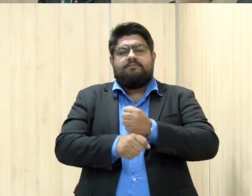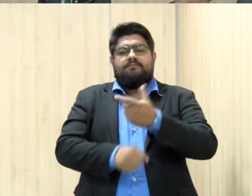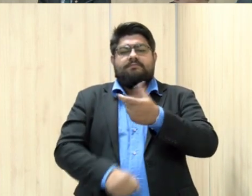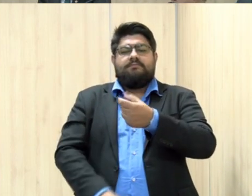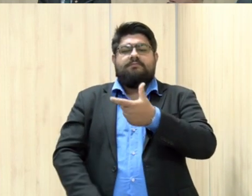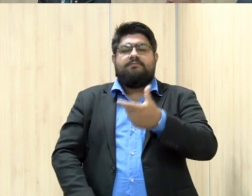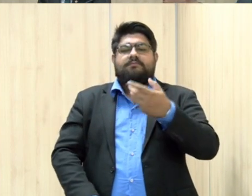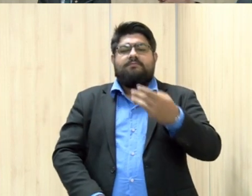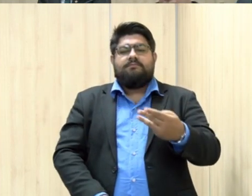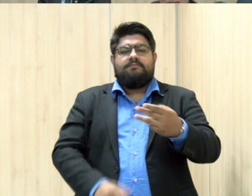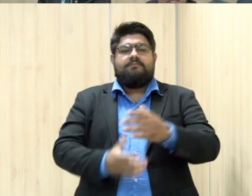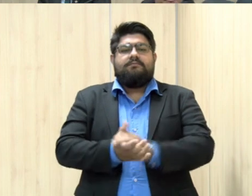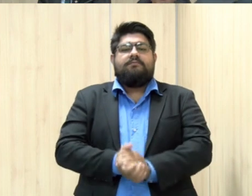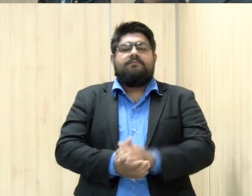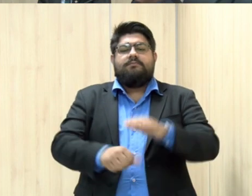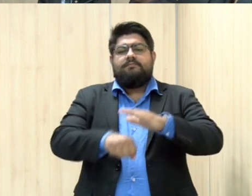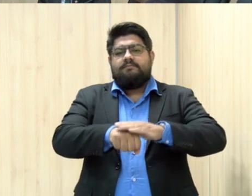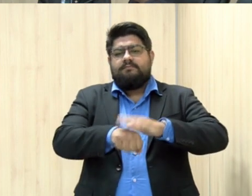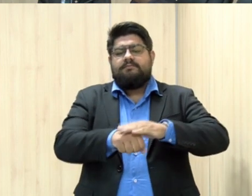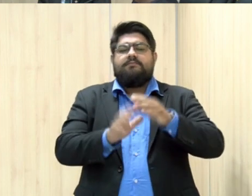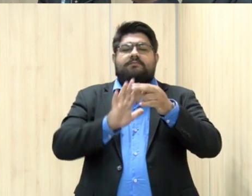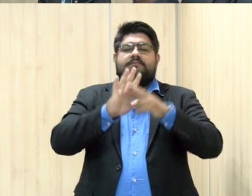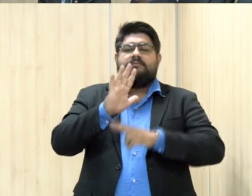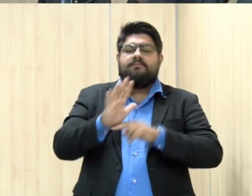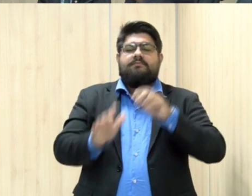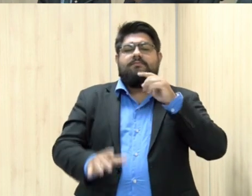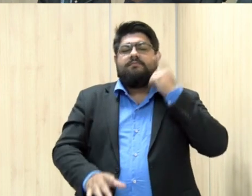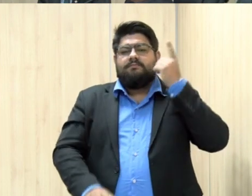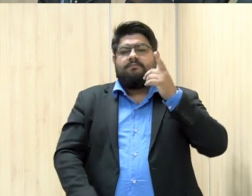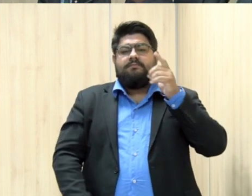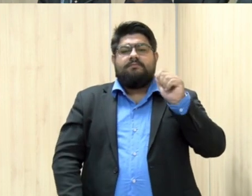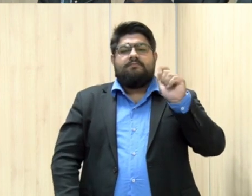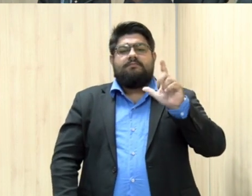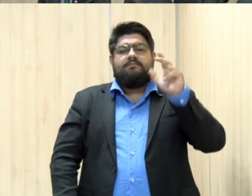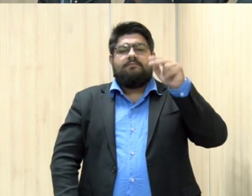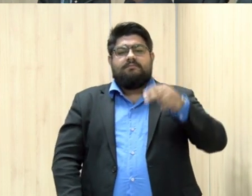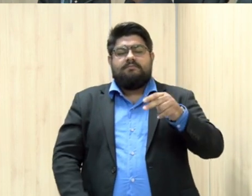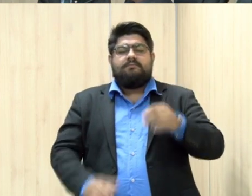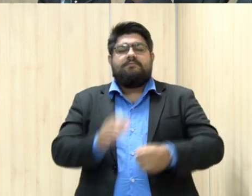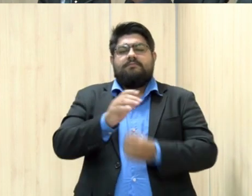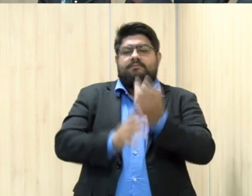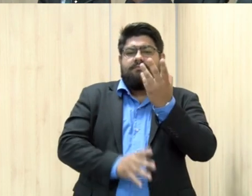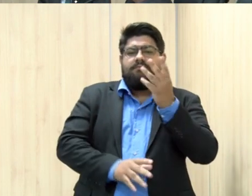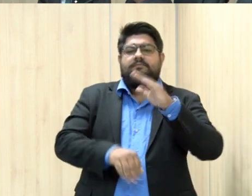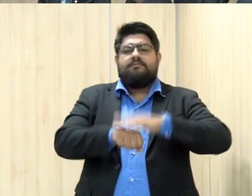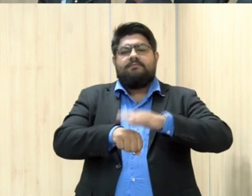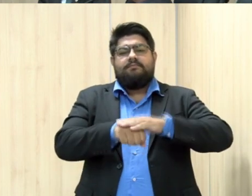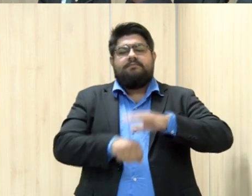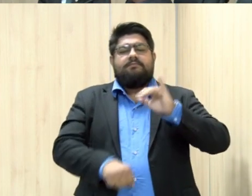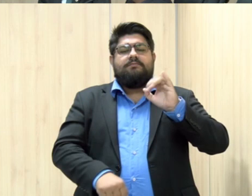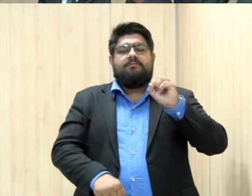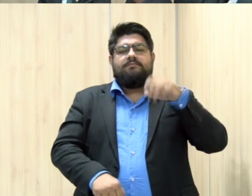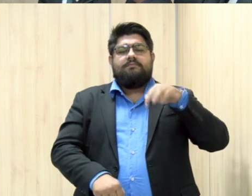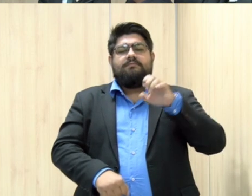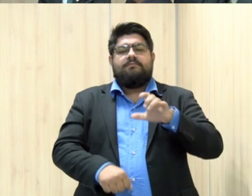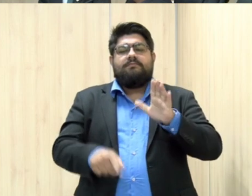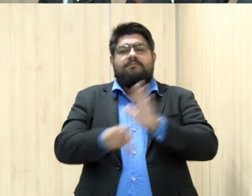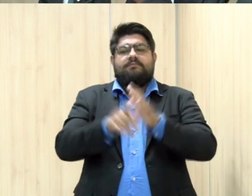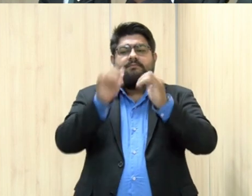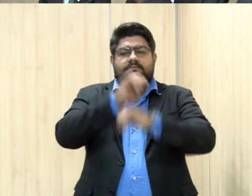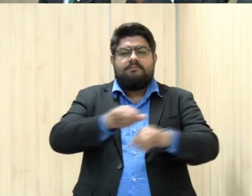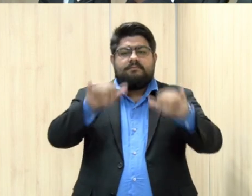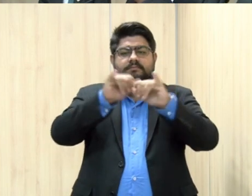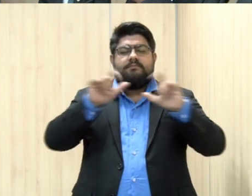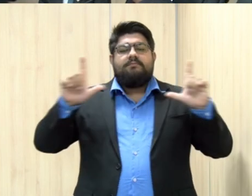2023 também relatoria Deputado Alan Queiroz Deputado Ismael Crispim autoria dispõe sobre a divulgação através